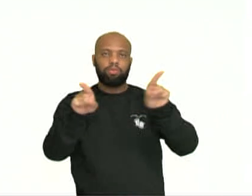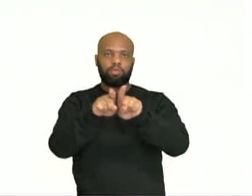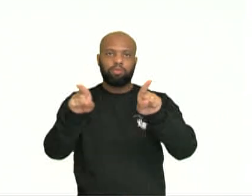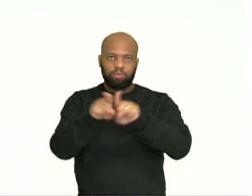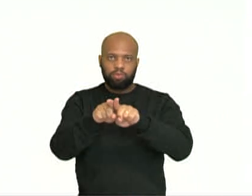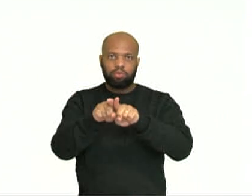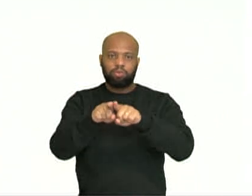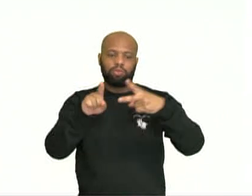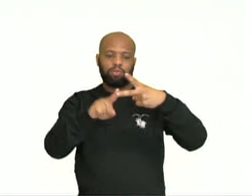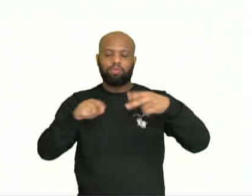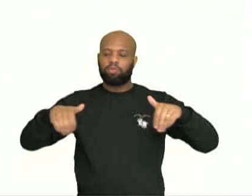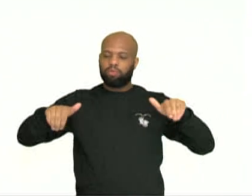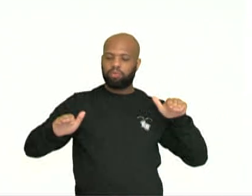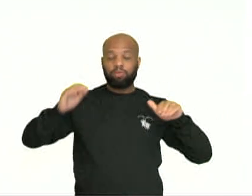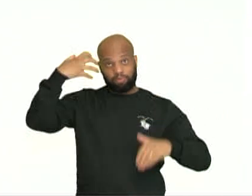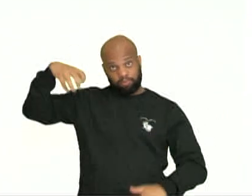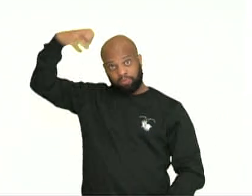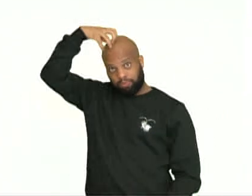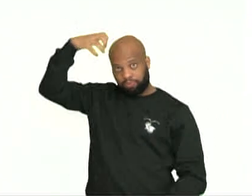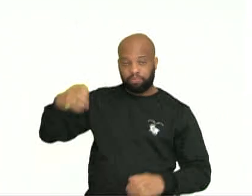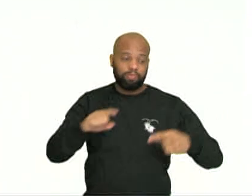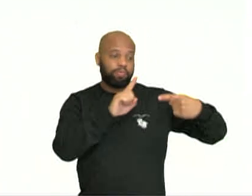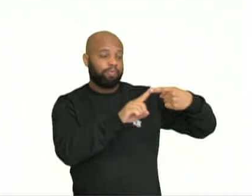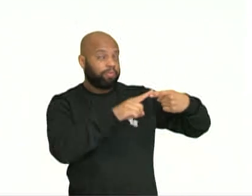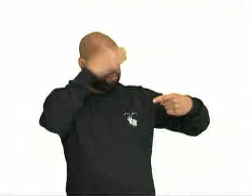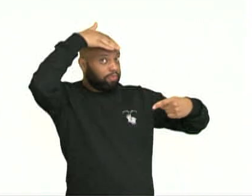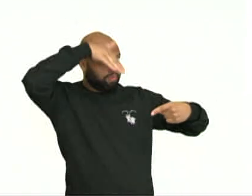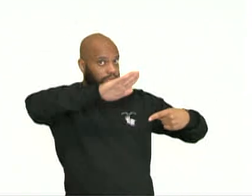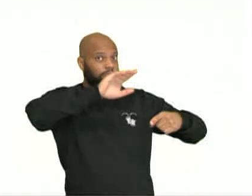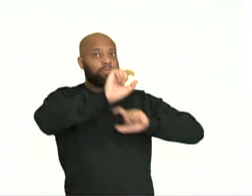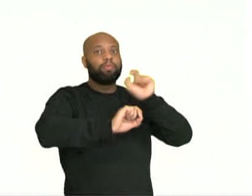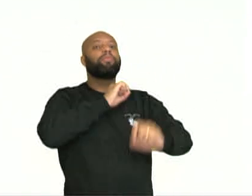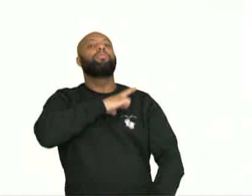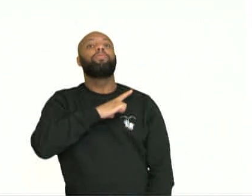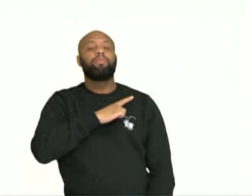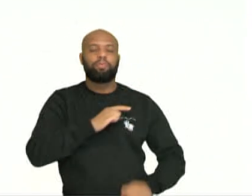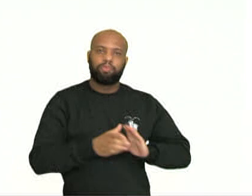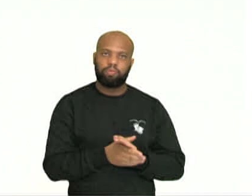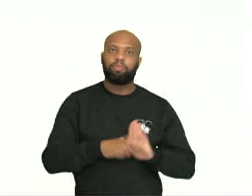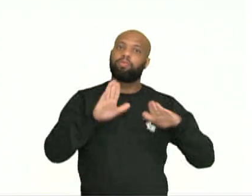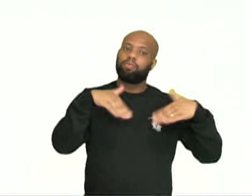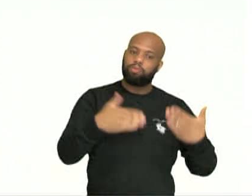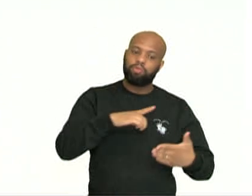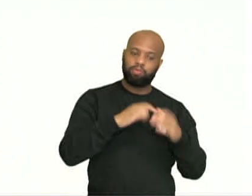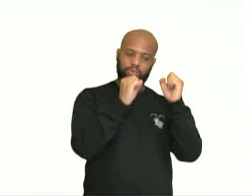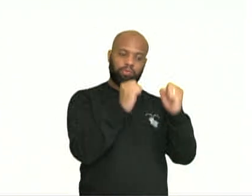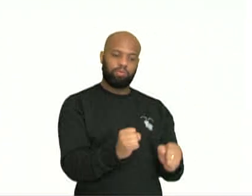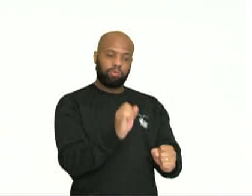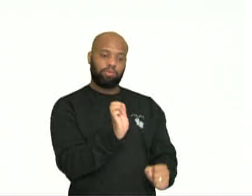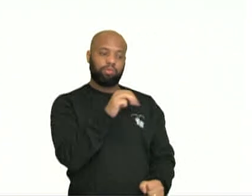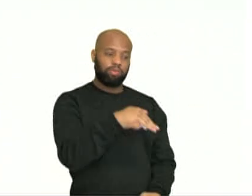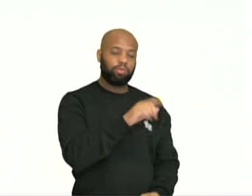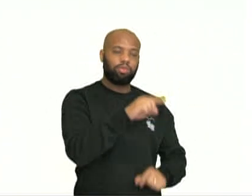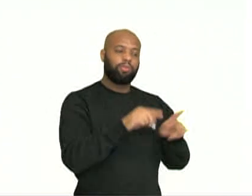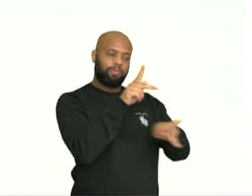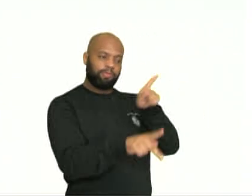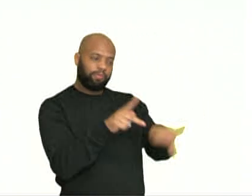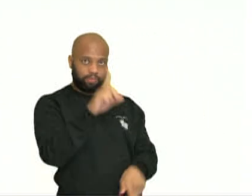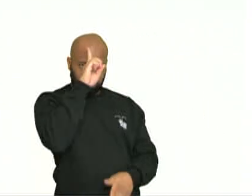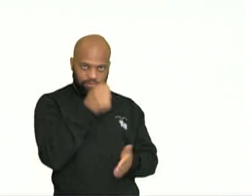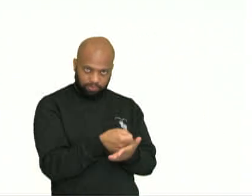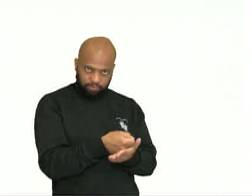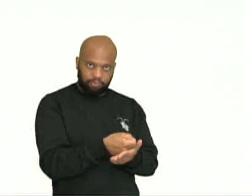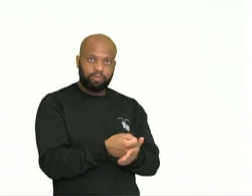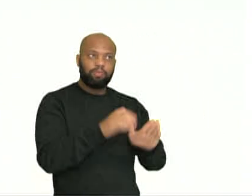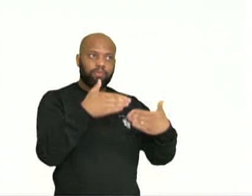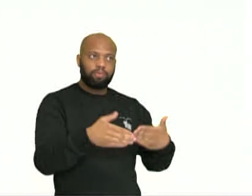das monarquias. Nas repúblicas, obviamente, nós temos a detenção do poder em cima das mãos do povo e esse